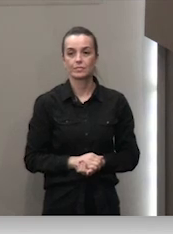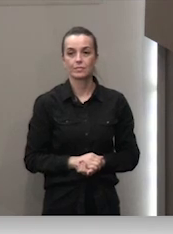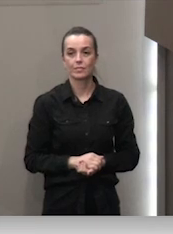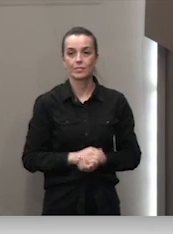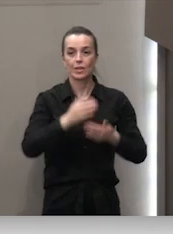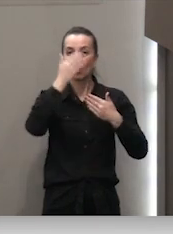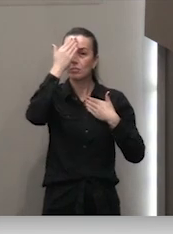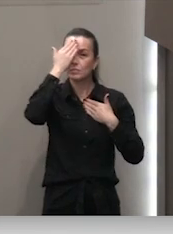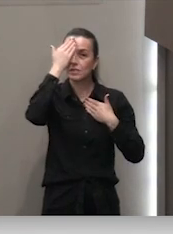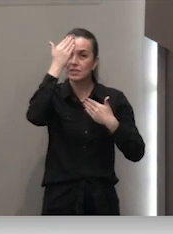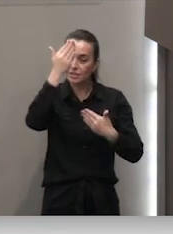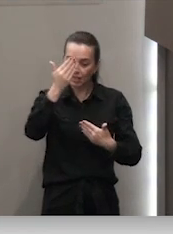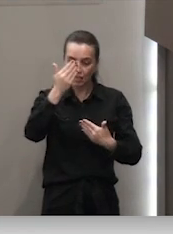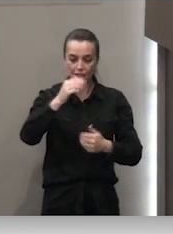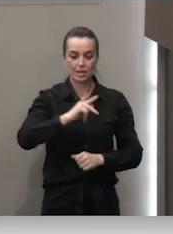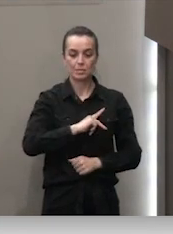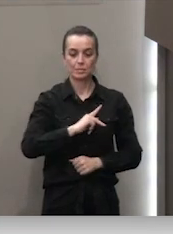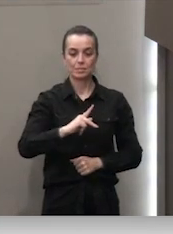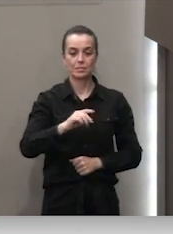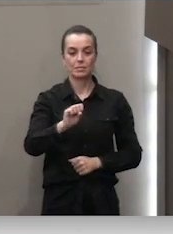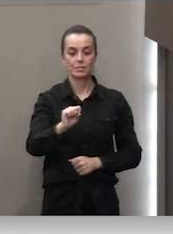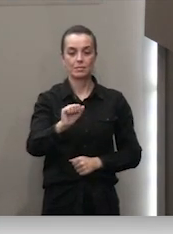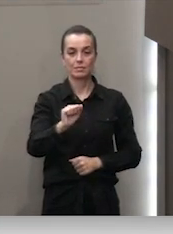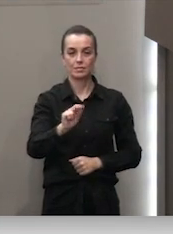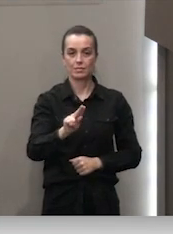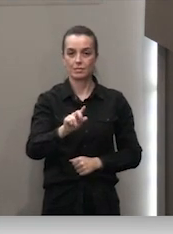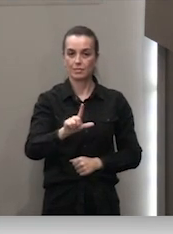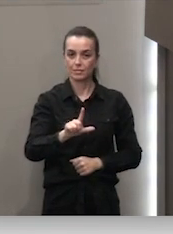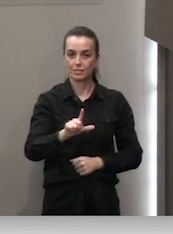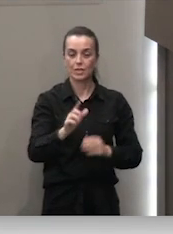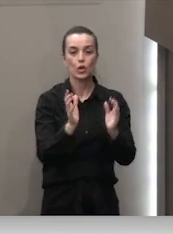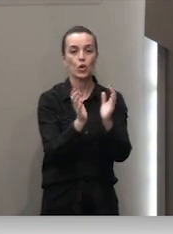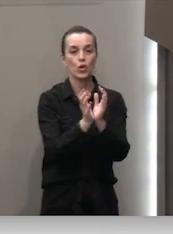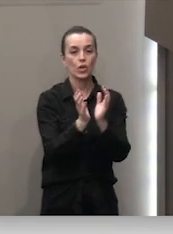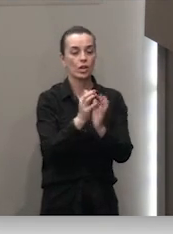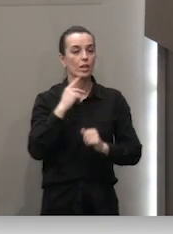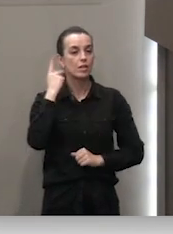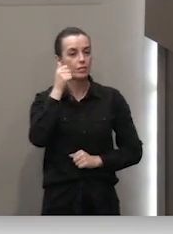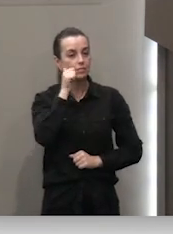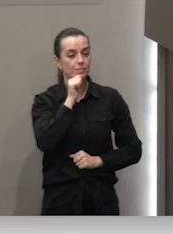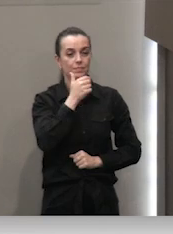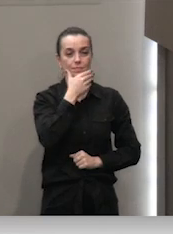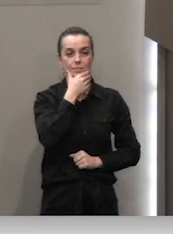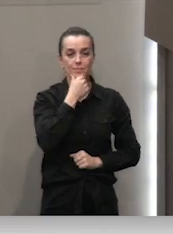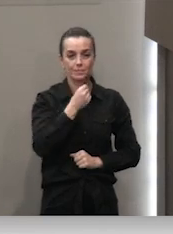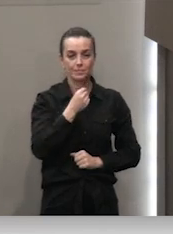Obrigado, presidente Saul Spinelli, colegas vereadoras e vereadores,